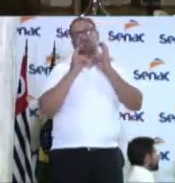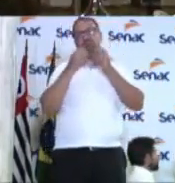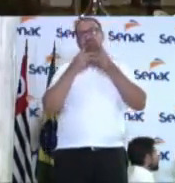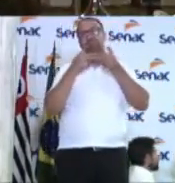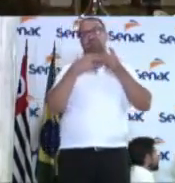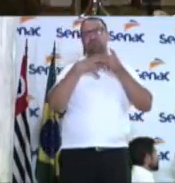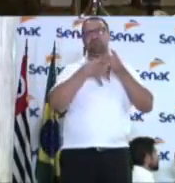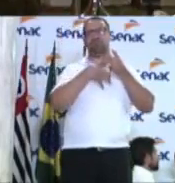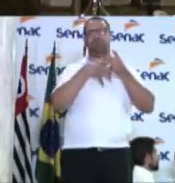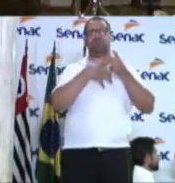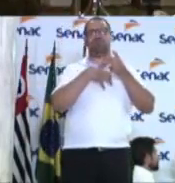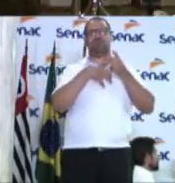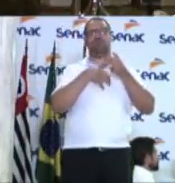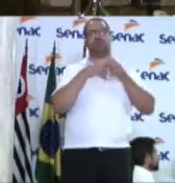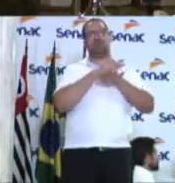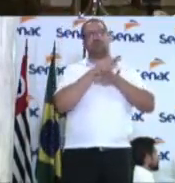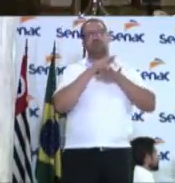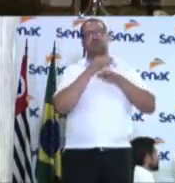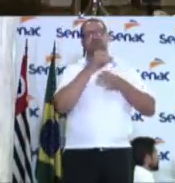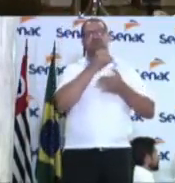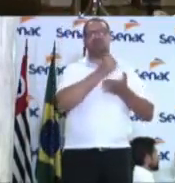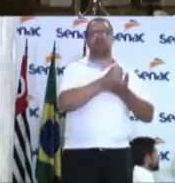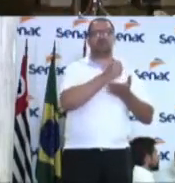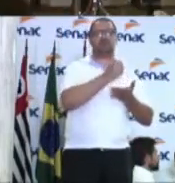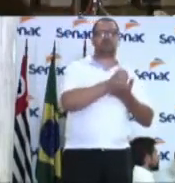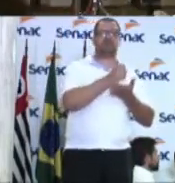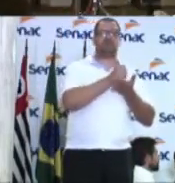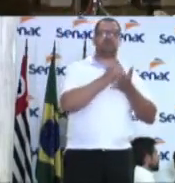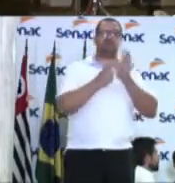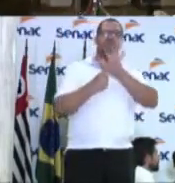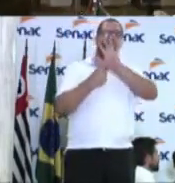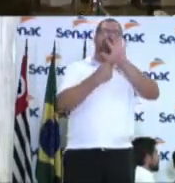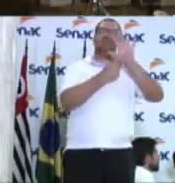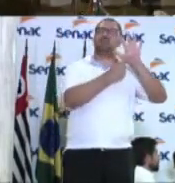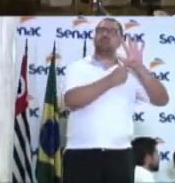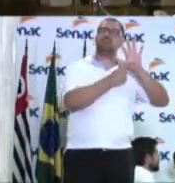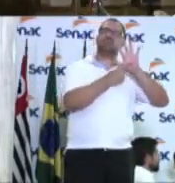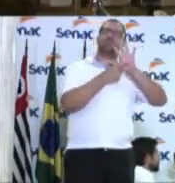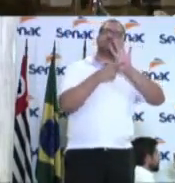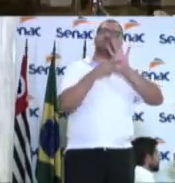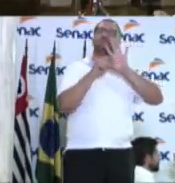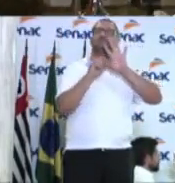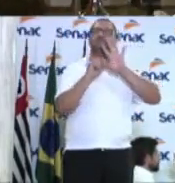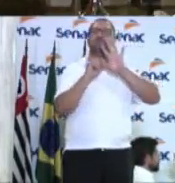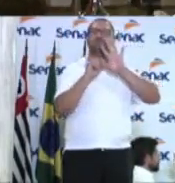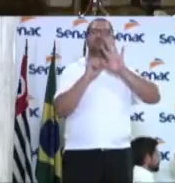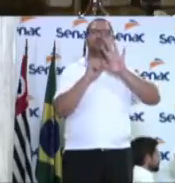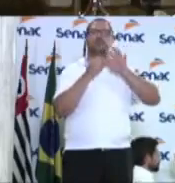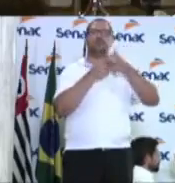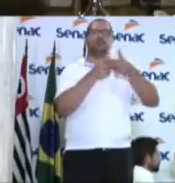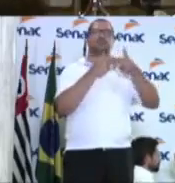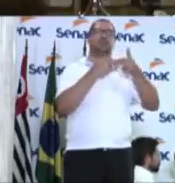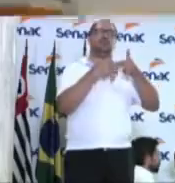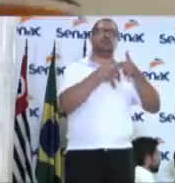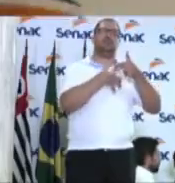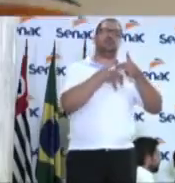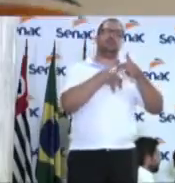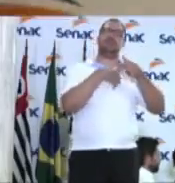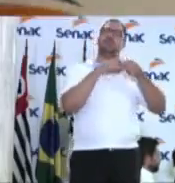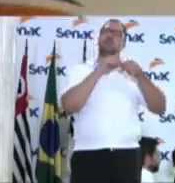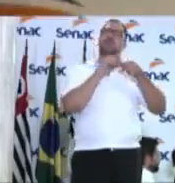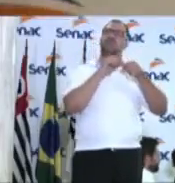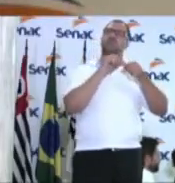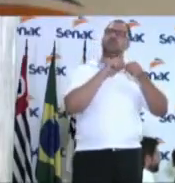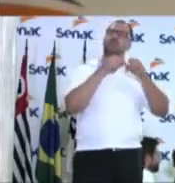mais o contrário. Assim, são poucas as marcas que se expõem hoje em dia, né? E as que fazem, eu acho que